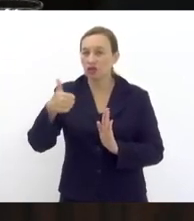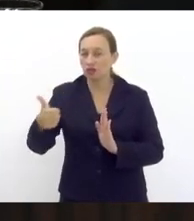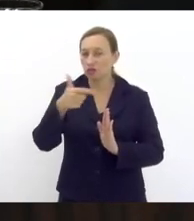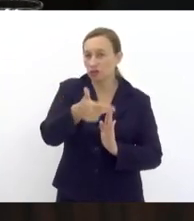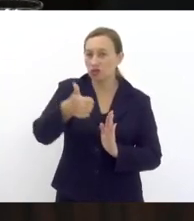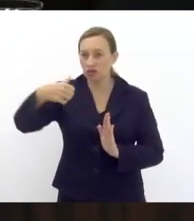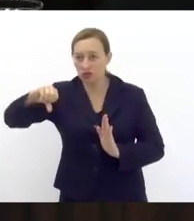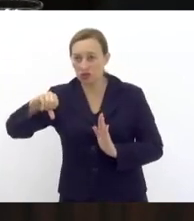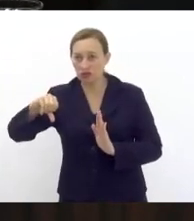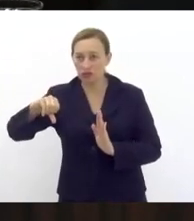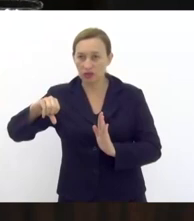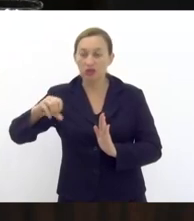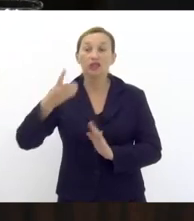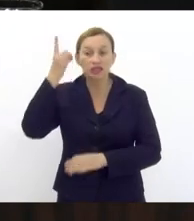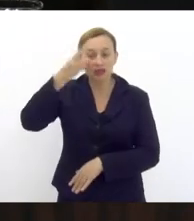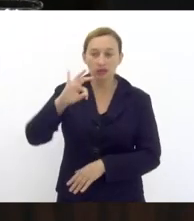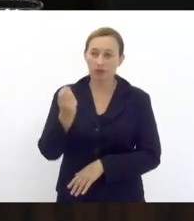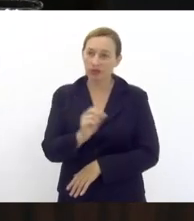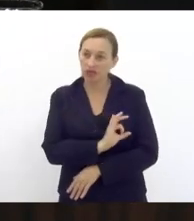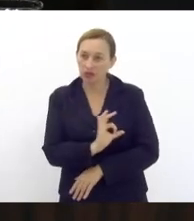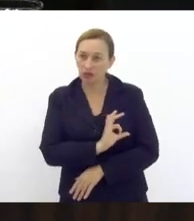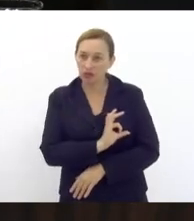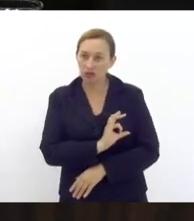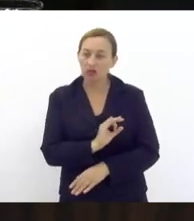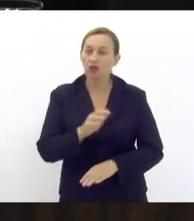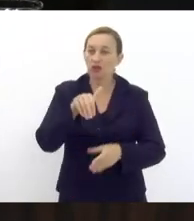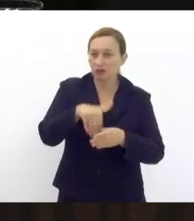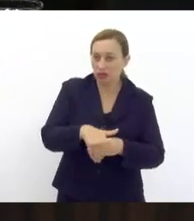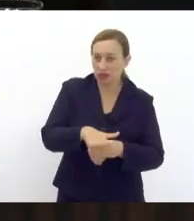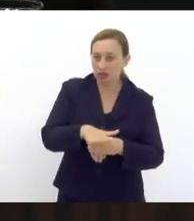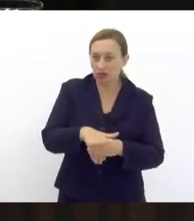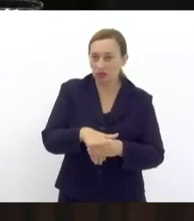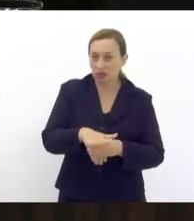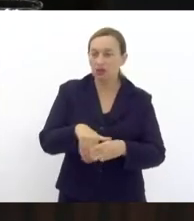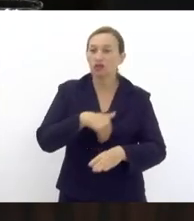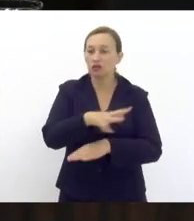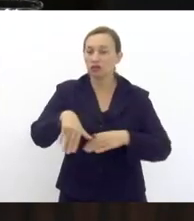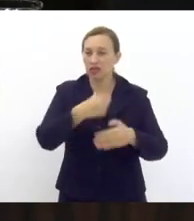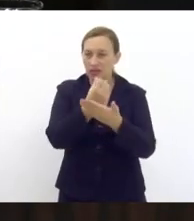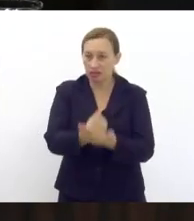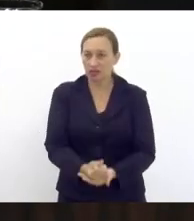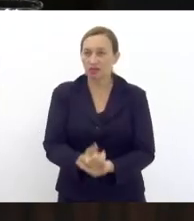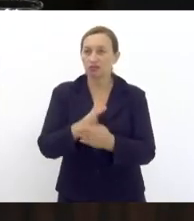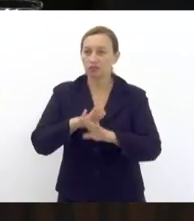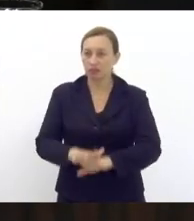581/2019, da deputada Marta Rocha. Em votação. Senhores que aprovam.